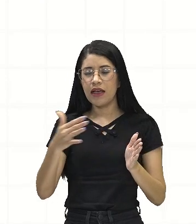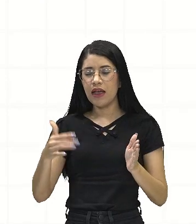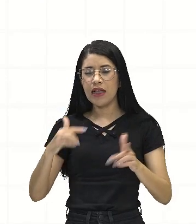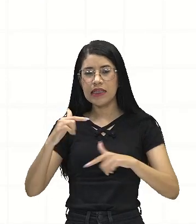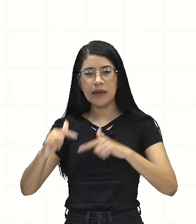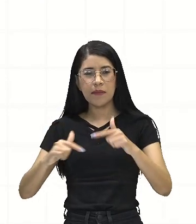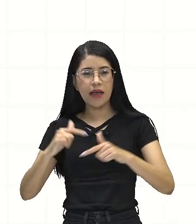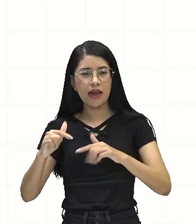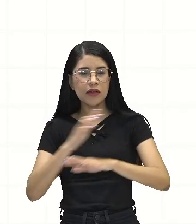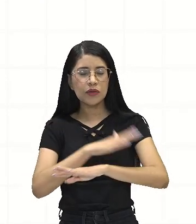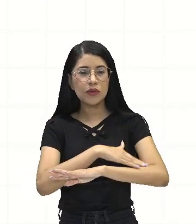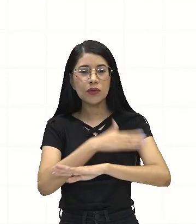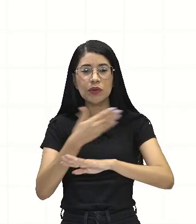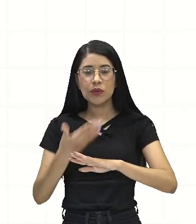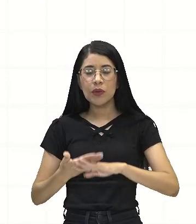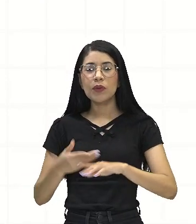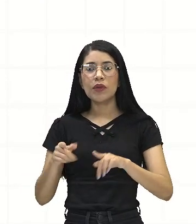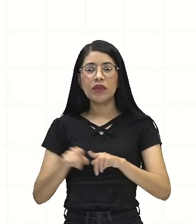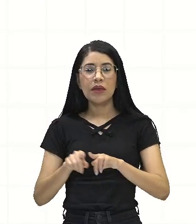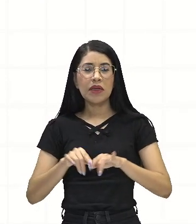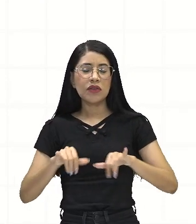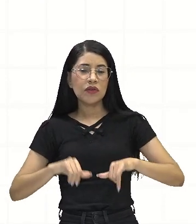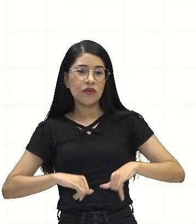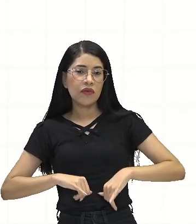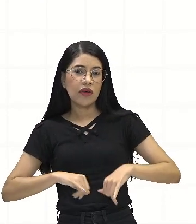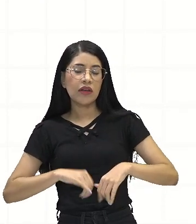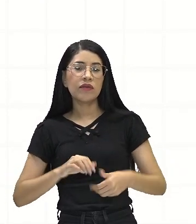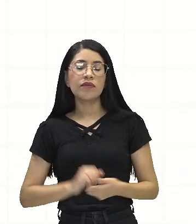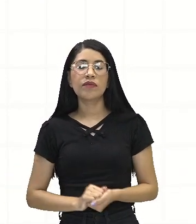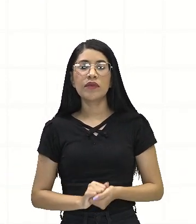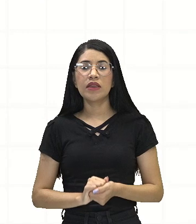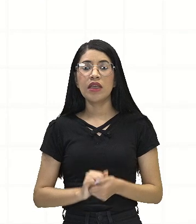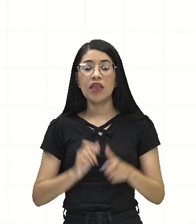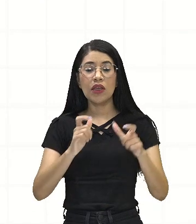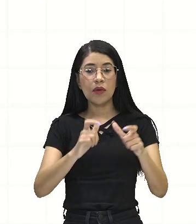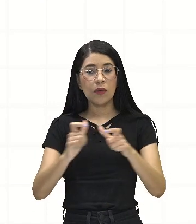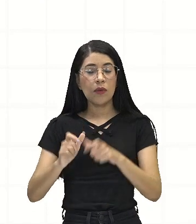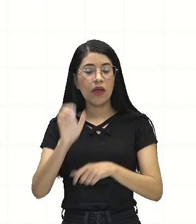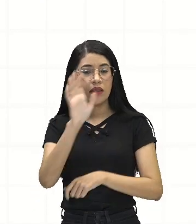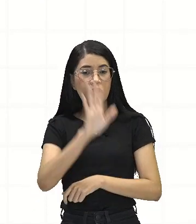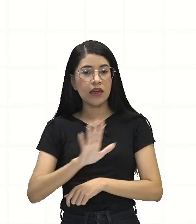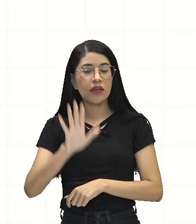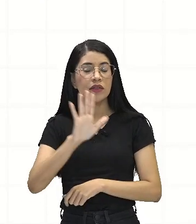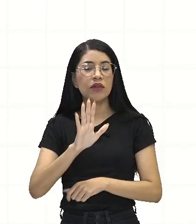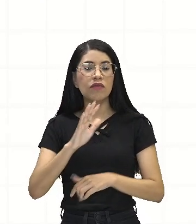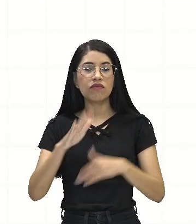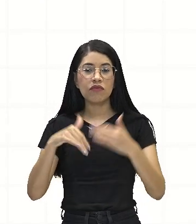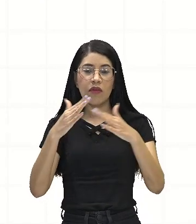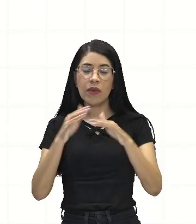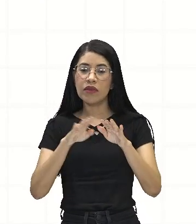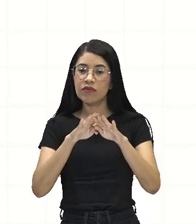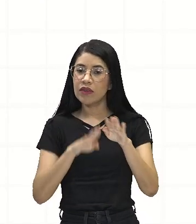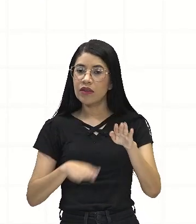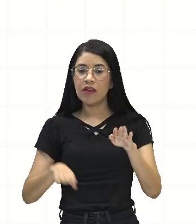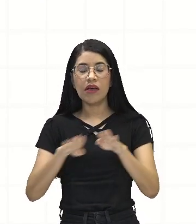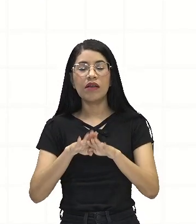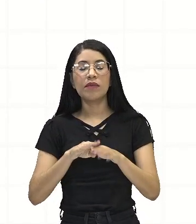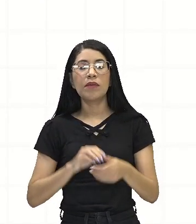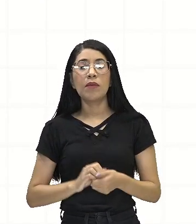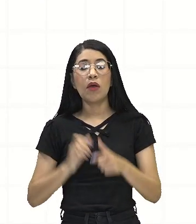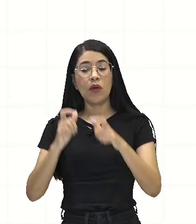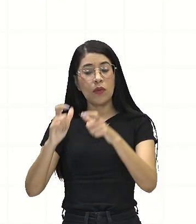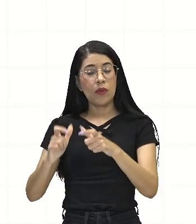condições precárias, e também aqui o desenvolvimento regional desigual. as regiões produtoras de algodão, elas